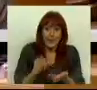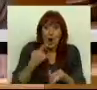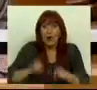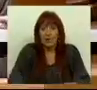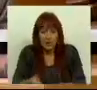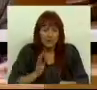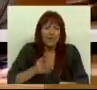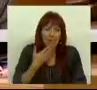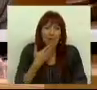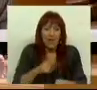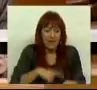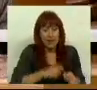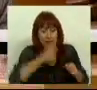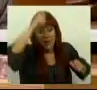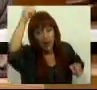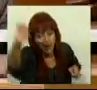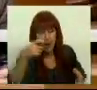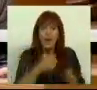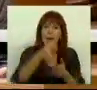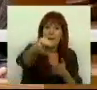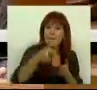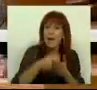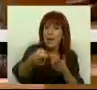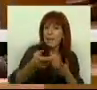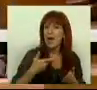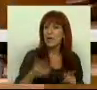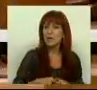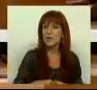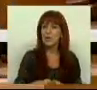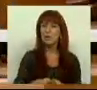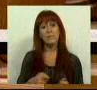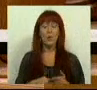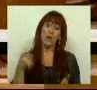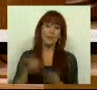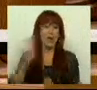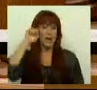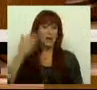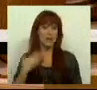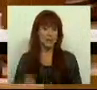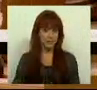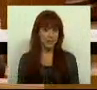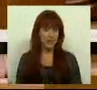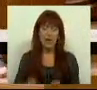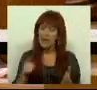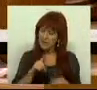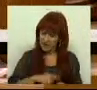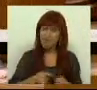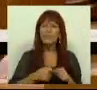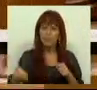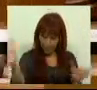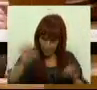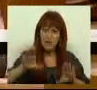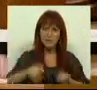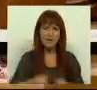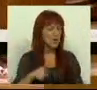renegociação, pedindo alargamento de prazos de pagamento de dívida e de regularização do déficit. Precisamos de mais tempo, sim,